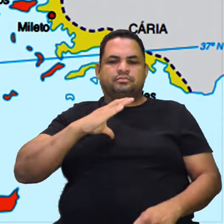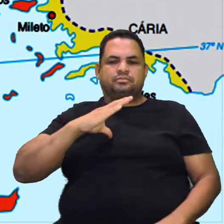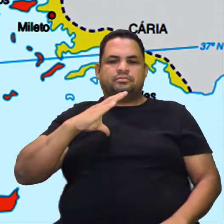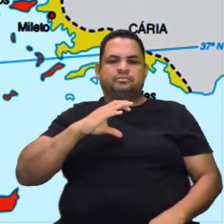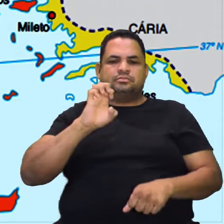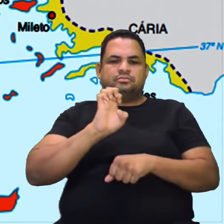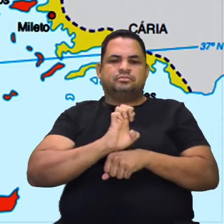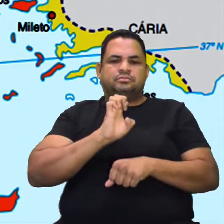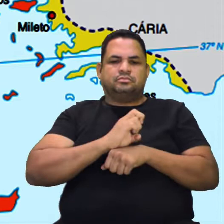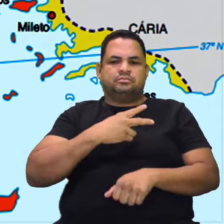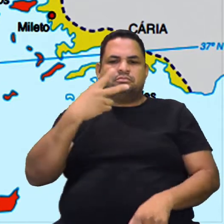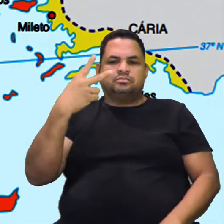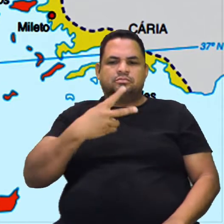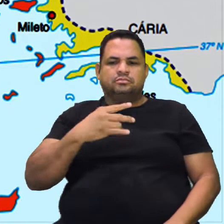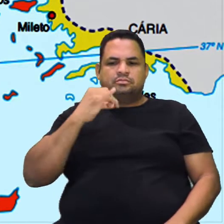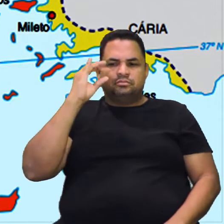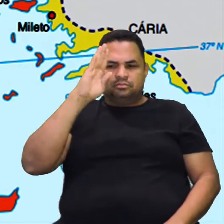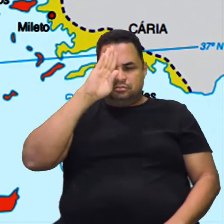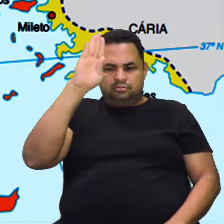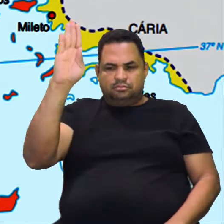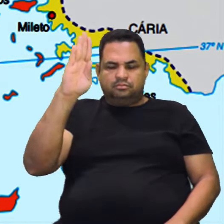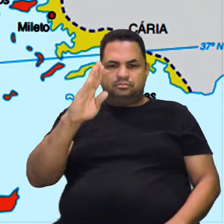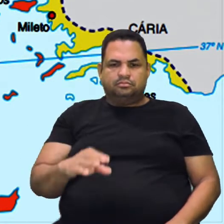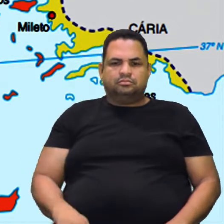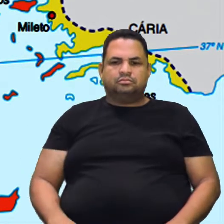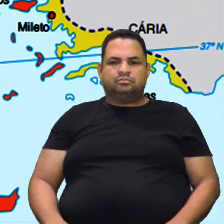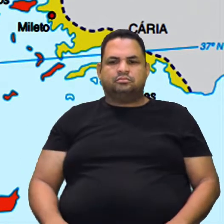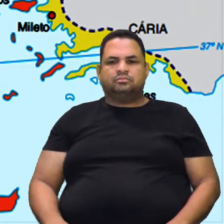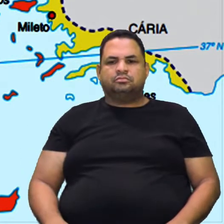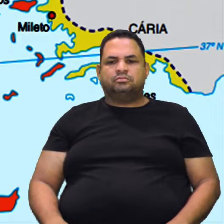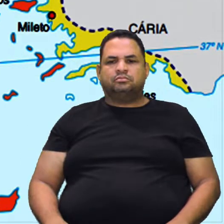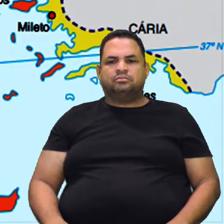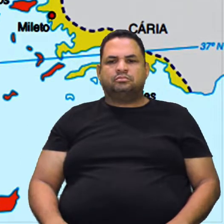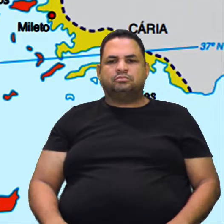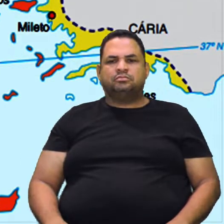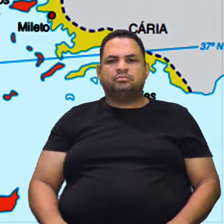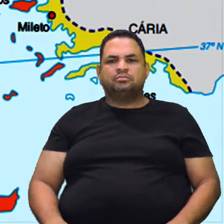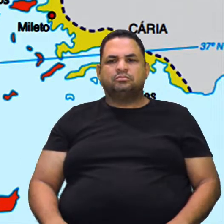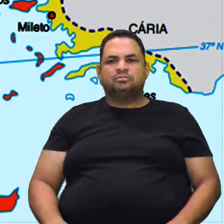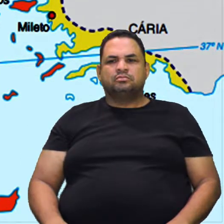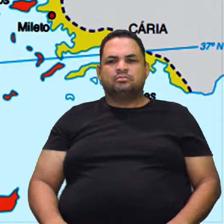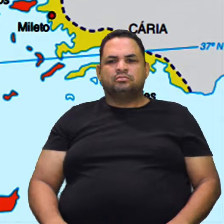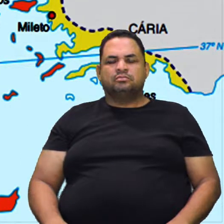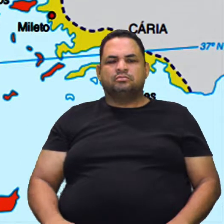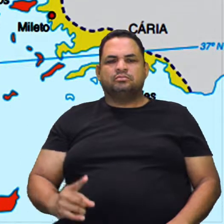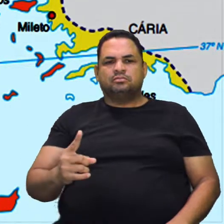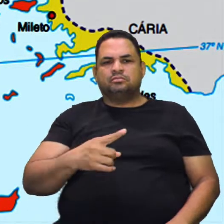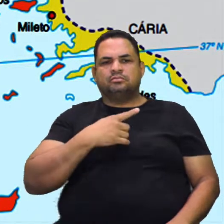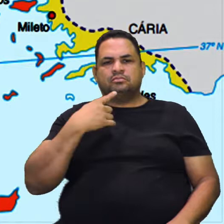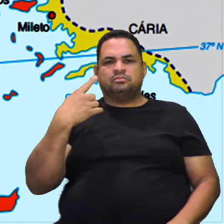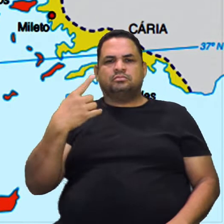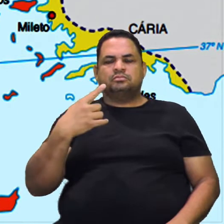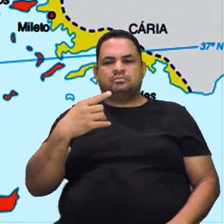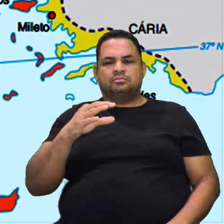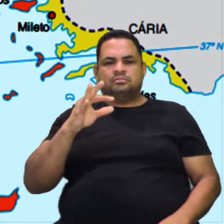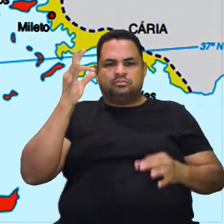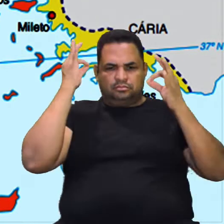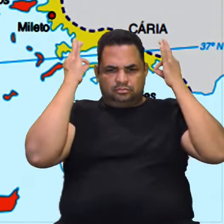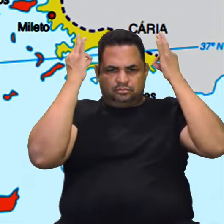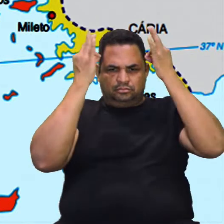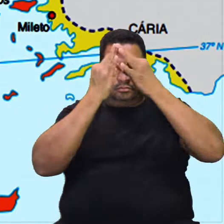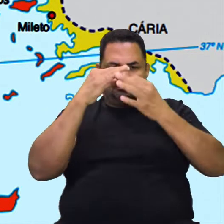Esparta e Atenas. Procópio, e tem a parte, porque nós temos a Grécia